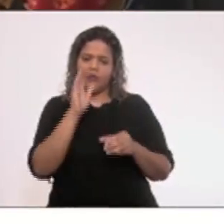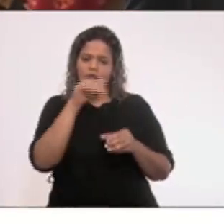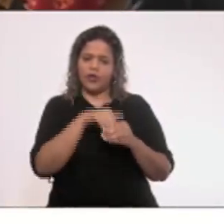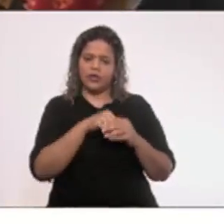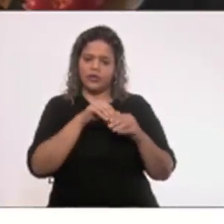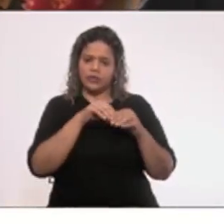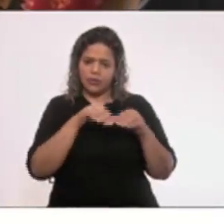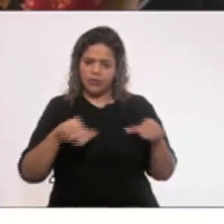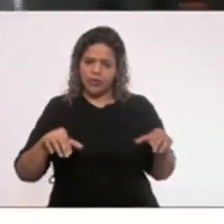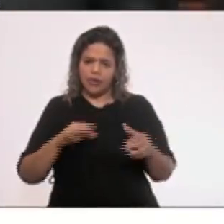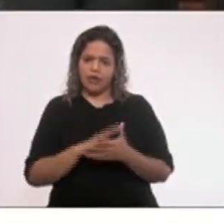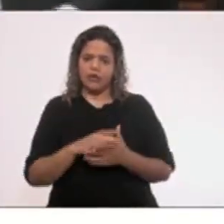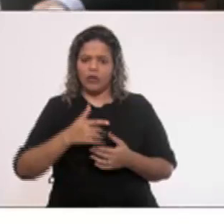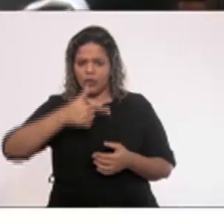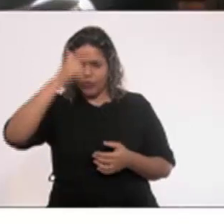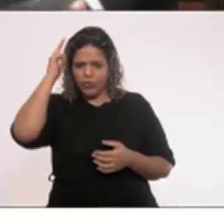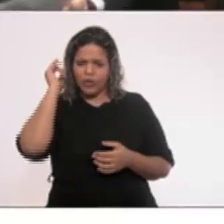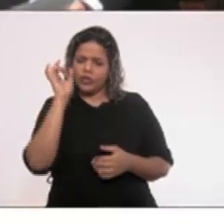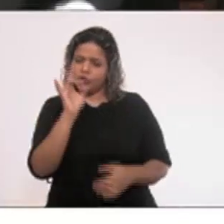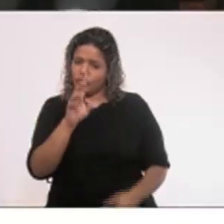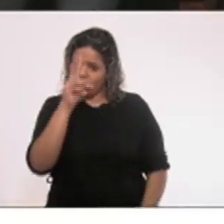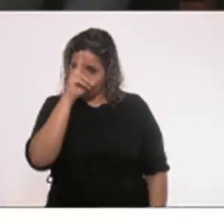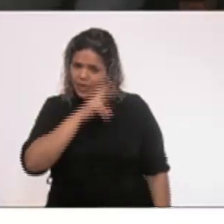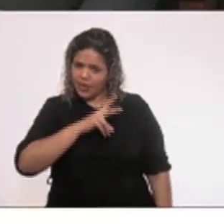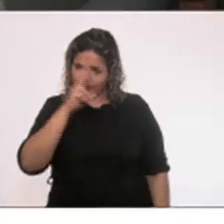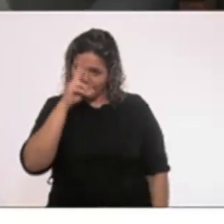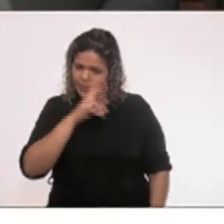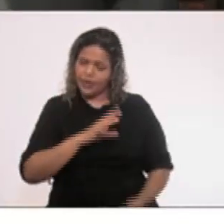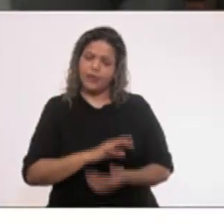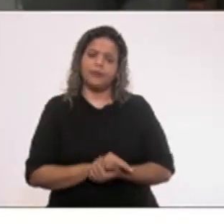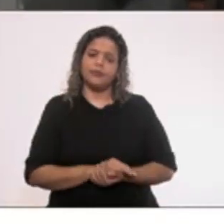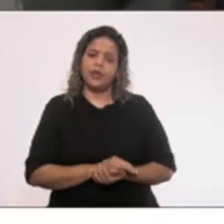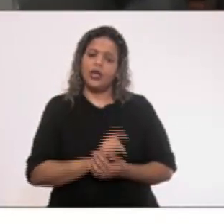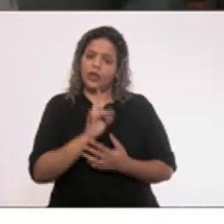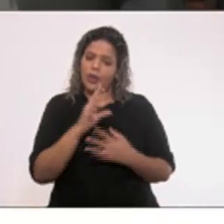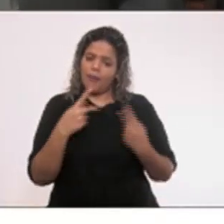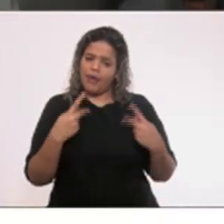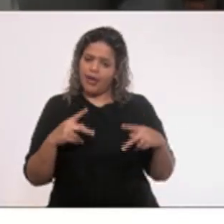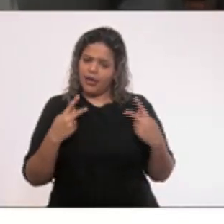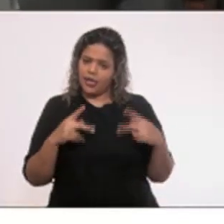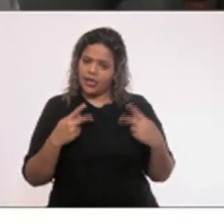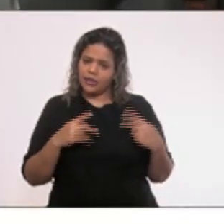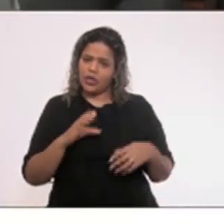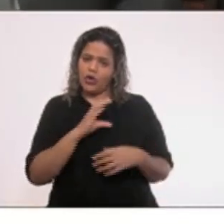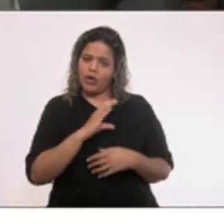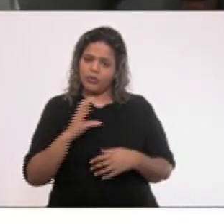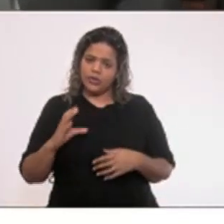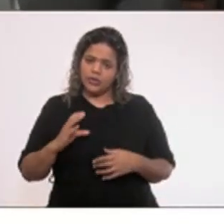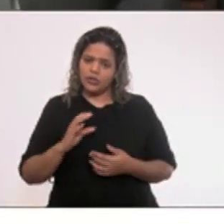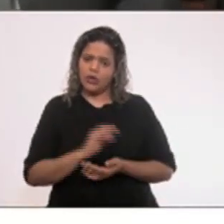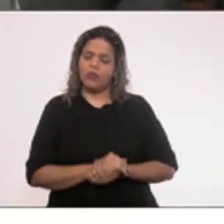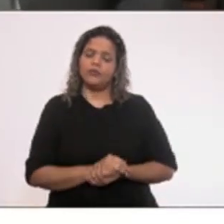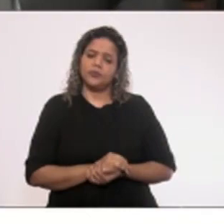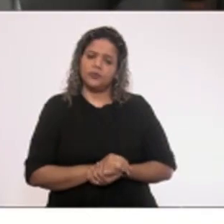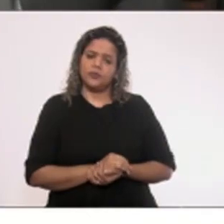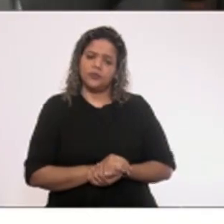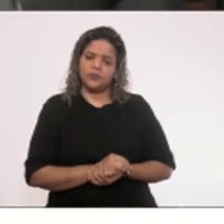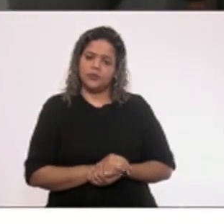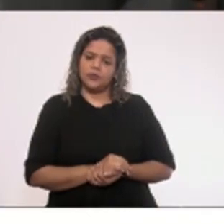presidente. Deputado Luiz, só para lembrarmos, nós estamos colhendo o parecer das comissões. Votem separados. Permanentes.